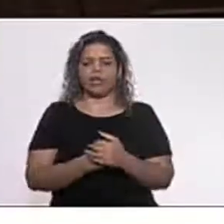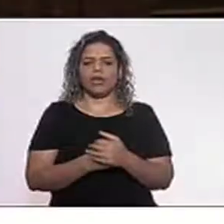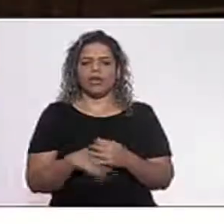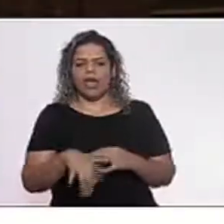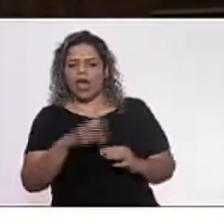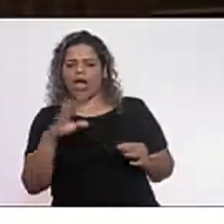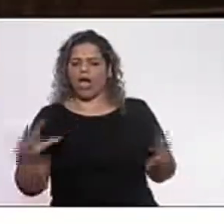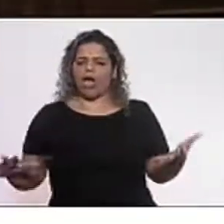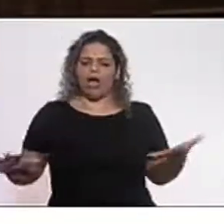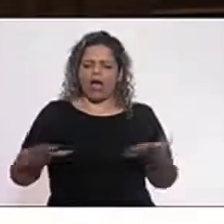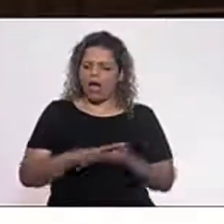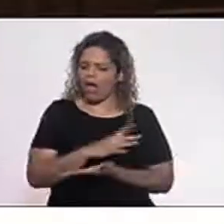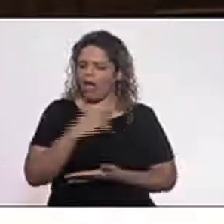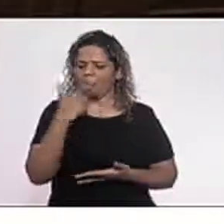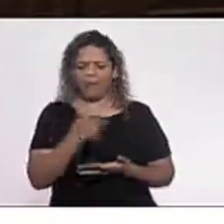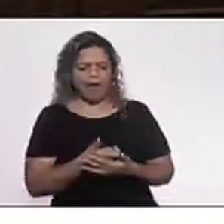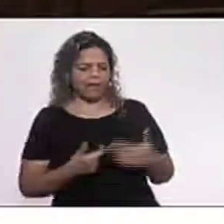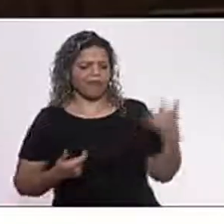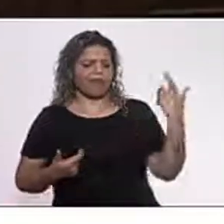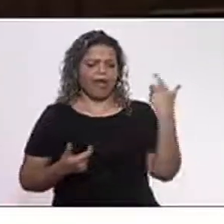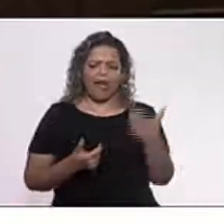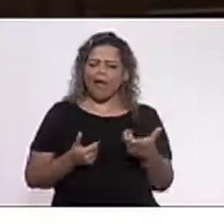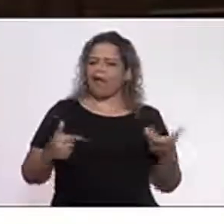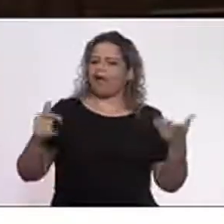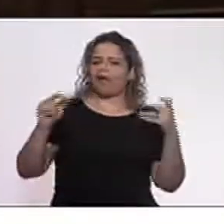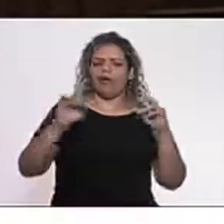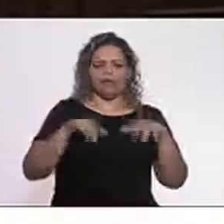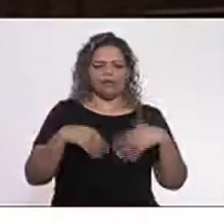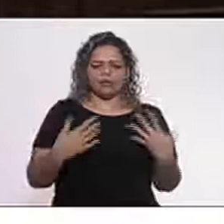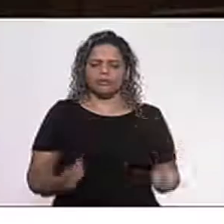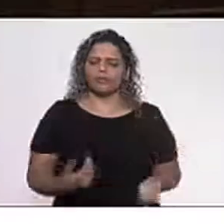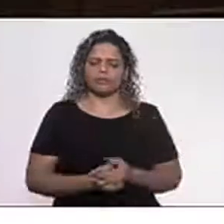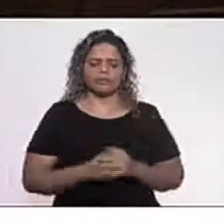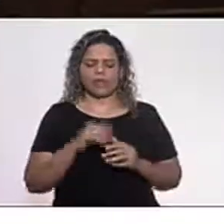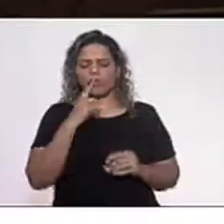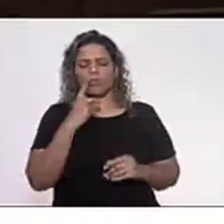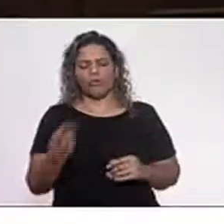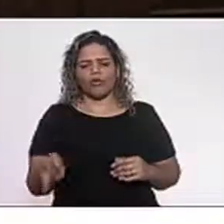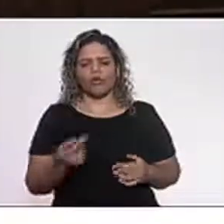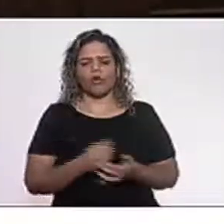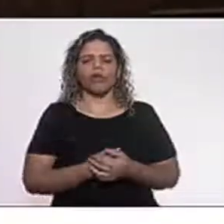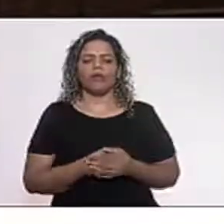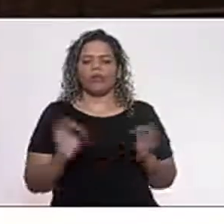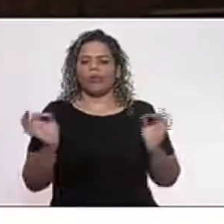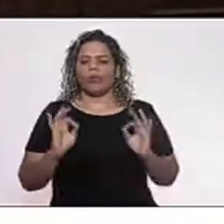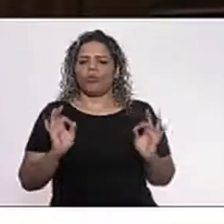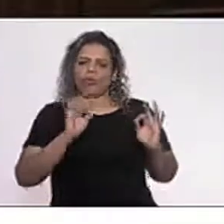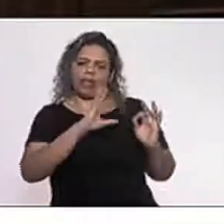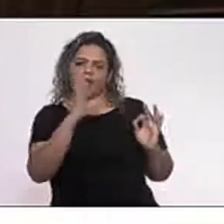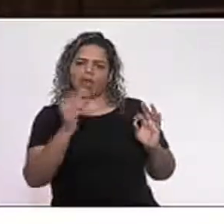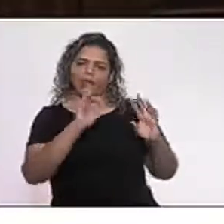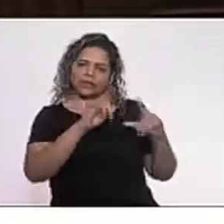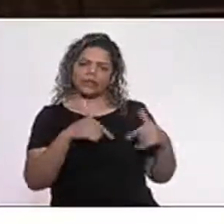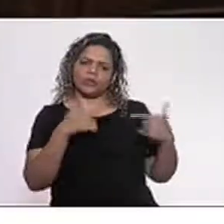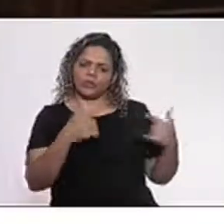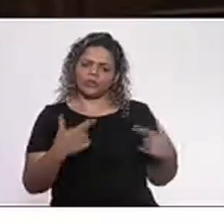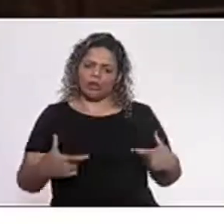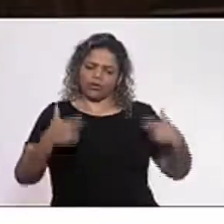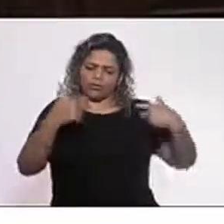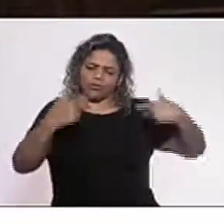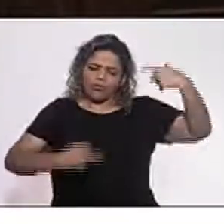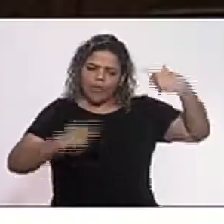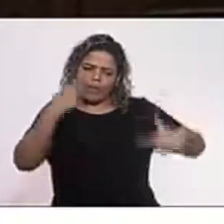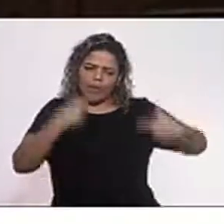pena capital, de forma a defender abates, execuções. E não estou dizendo que, evidentemente, numa situação de conflito e de